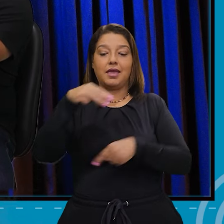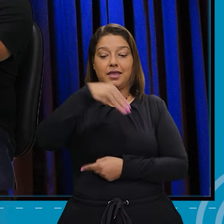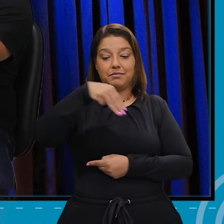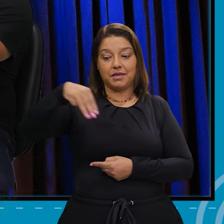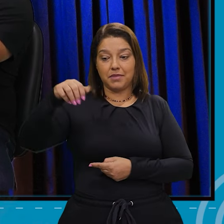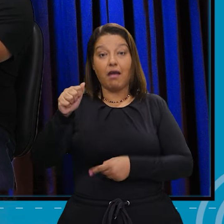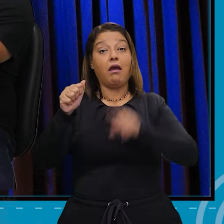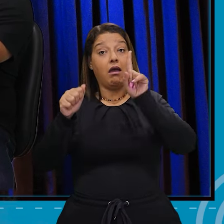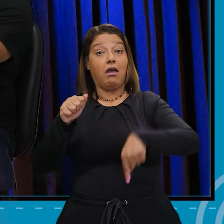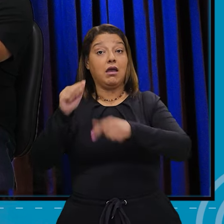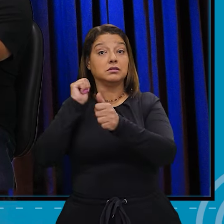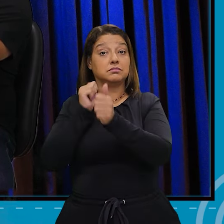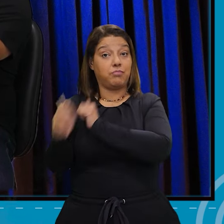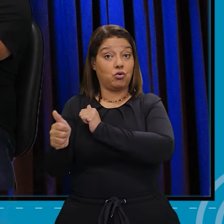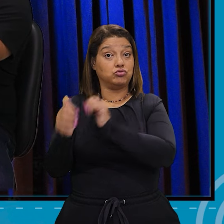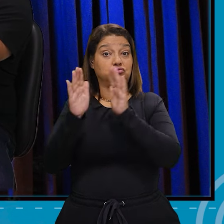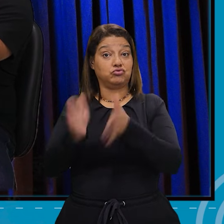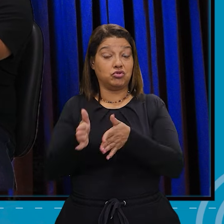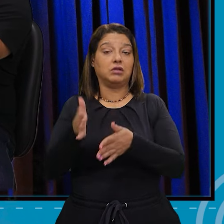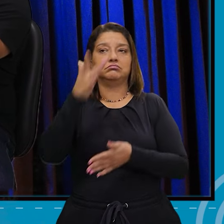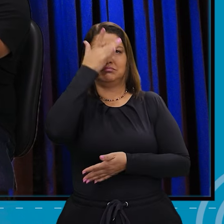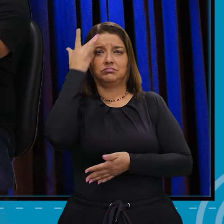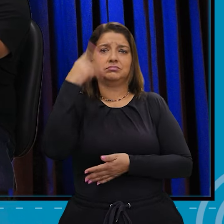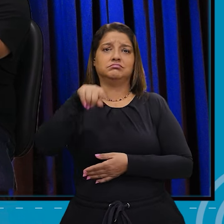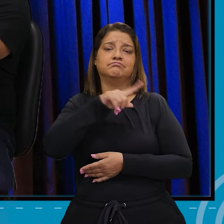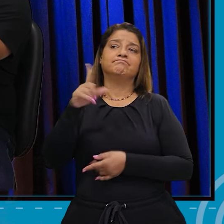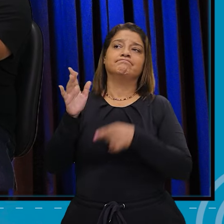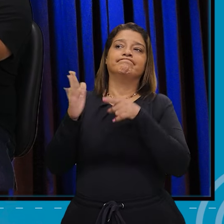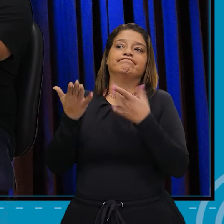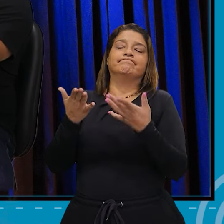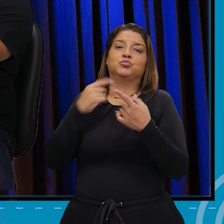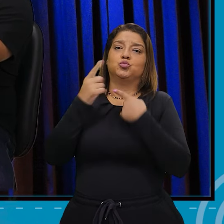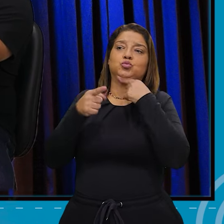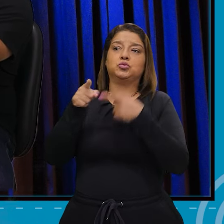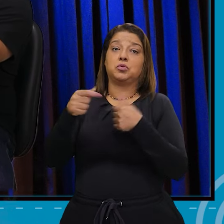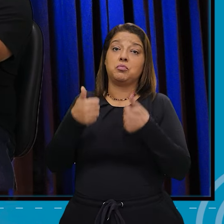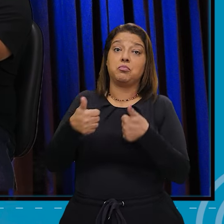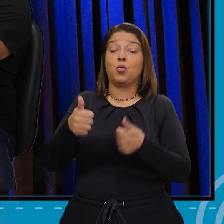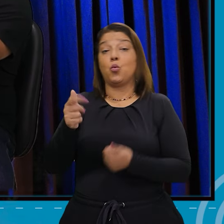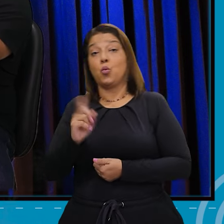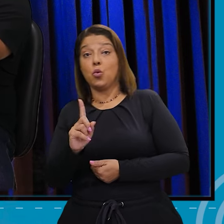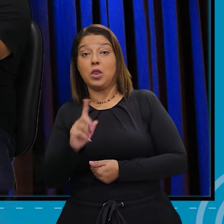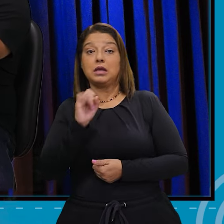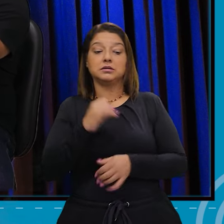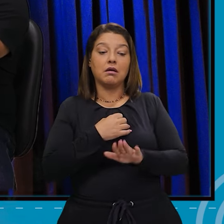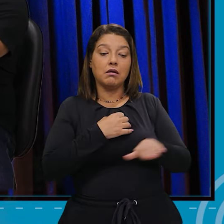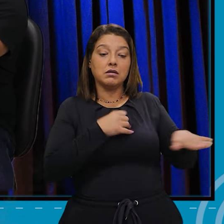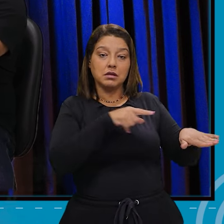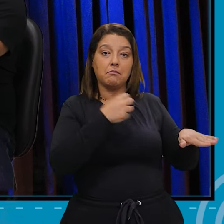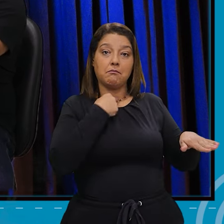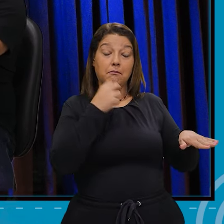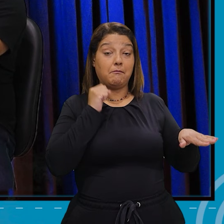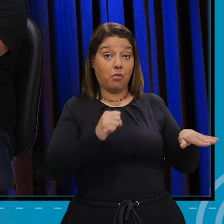MMA enquanto um esporte, né? E muitas vezes questionável, né? Mas que as nossas crianças